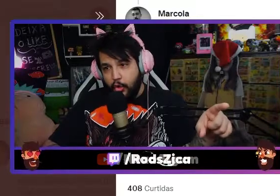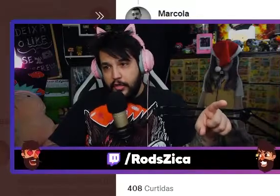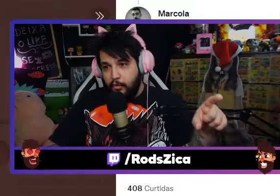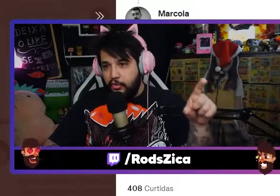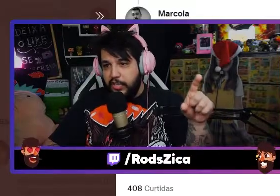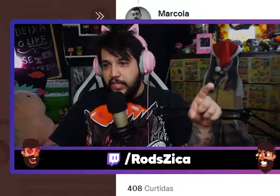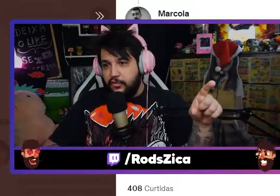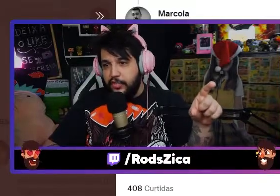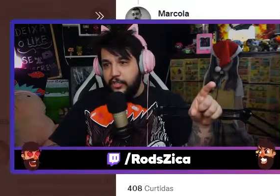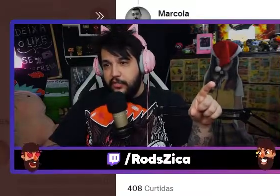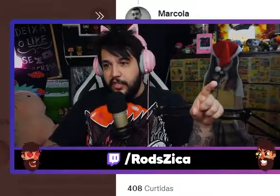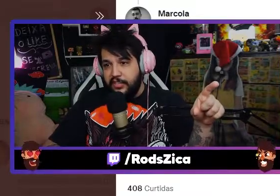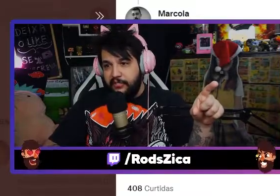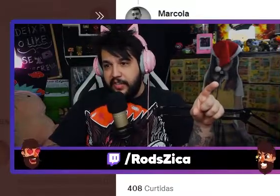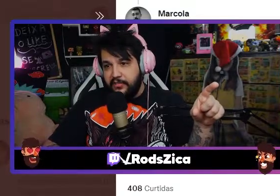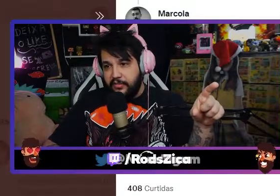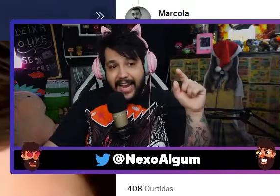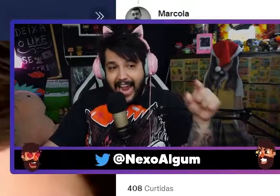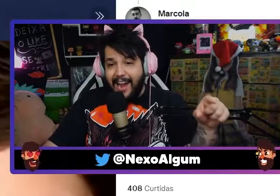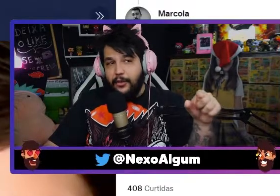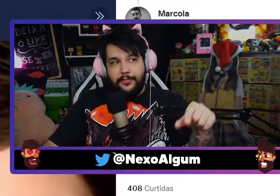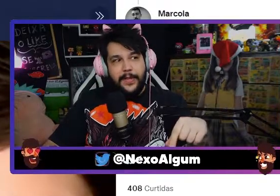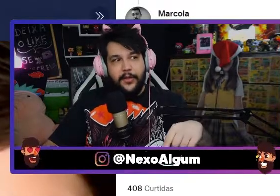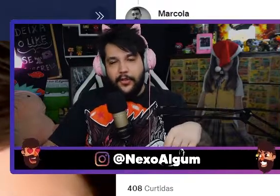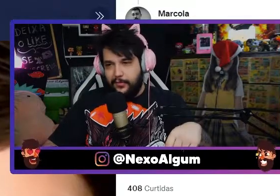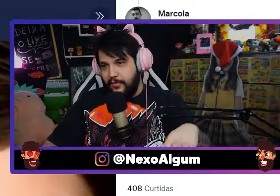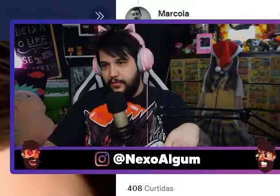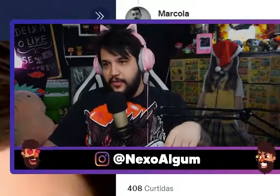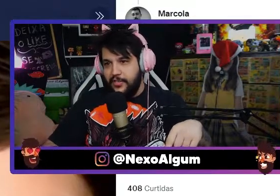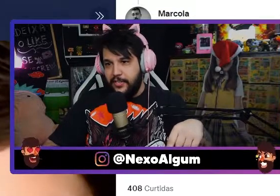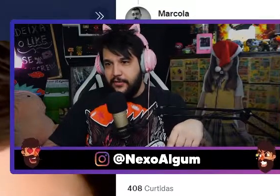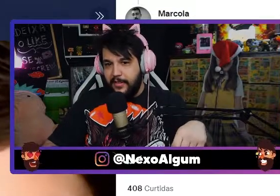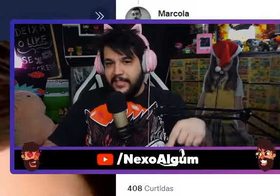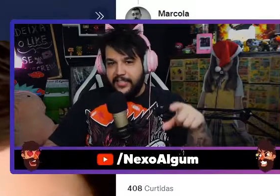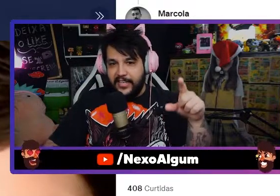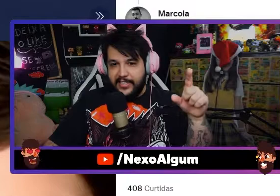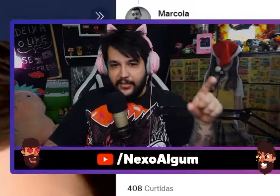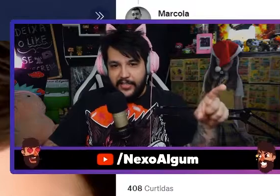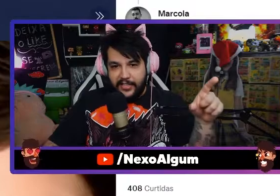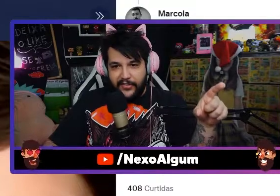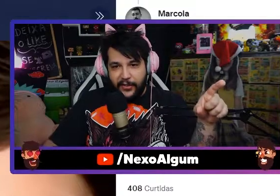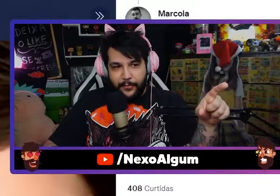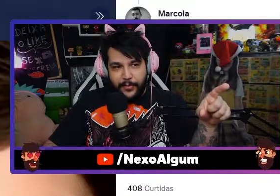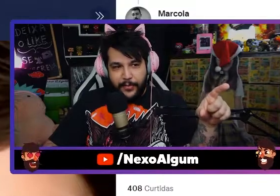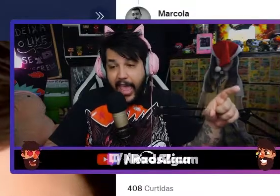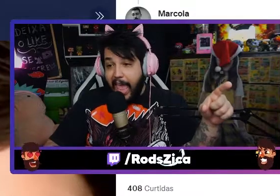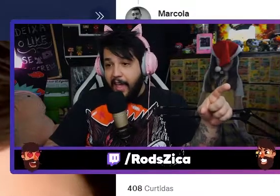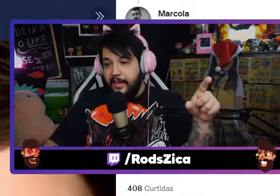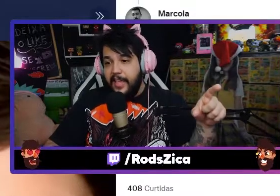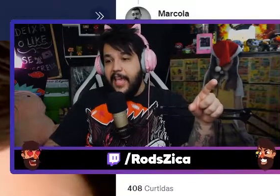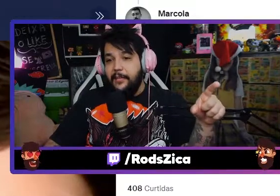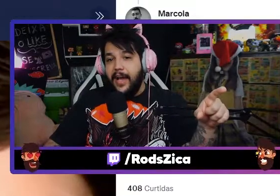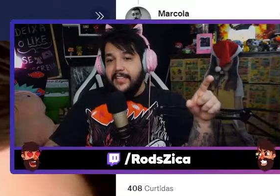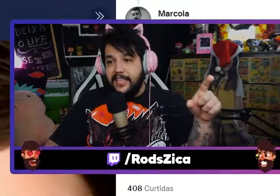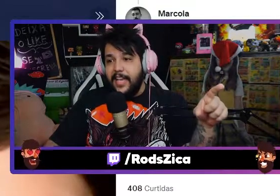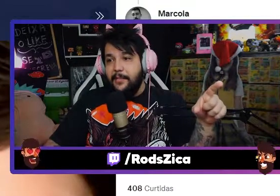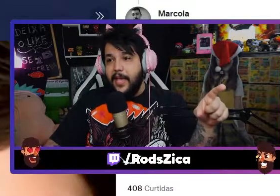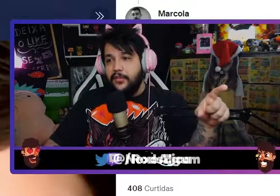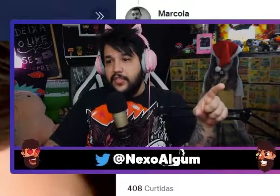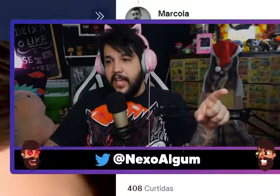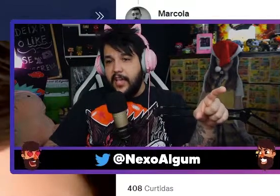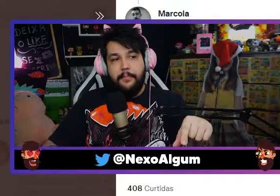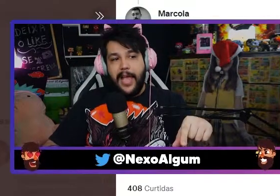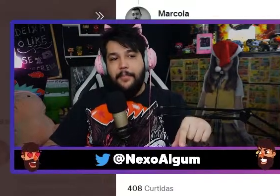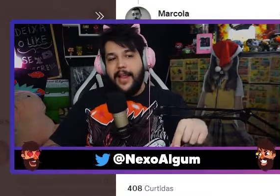desenrolo não tinha surgido que de invés ter Carlos piloto surgiu nessa geração sem TV Globinho ninguém